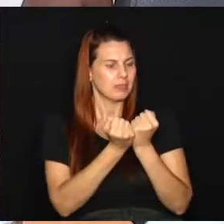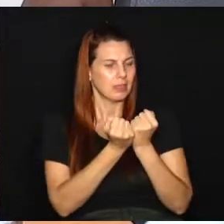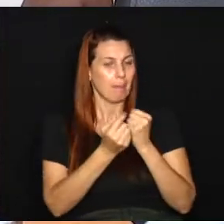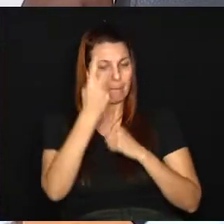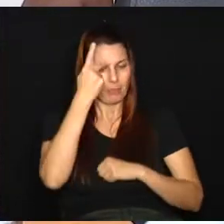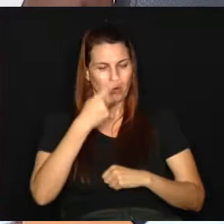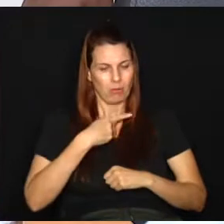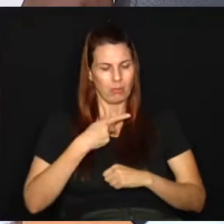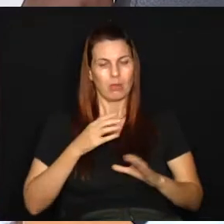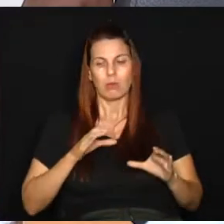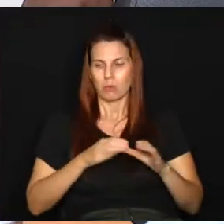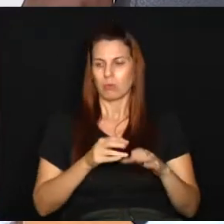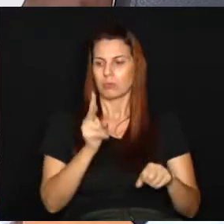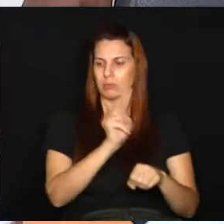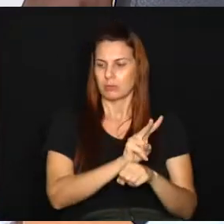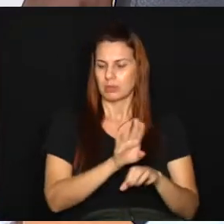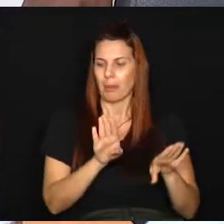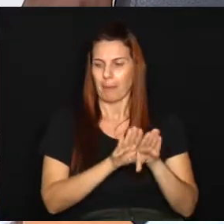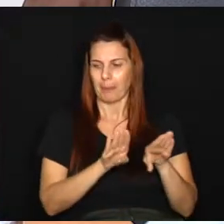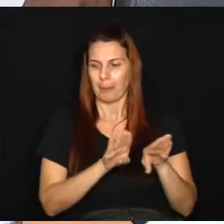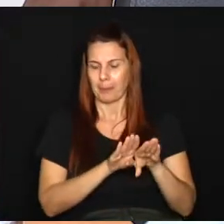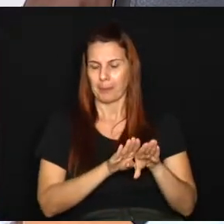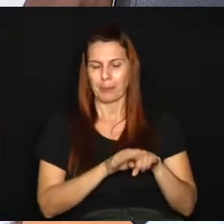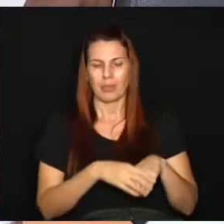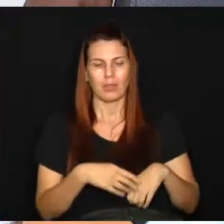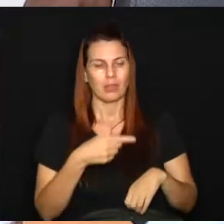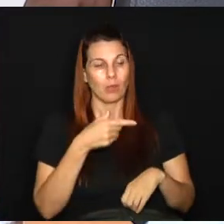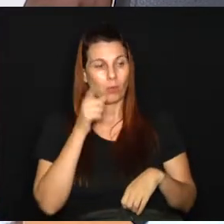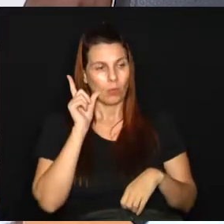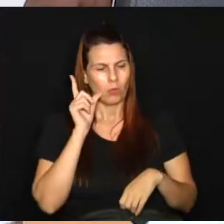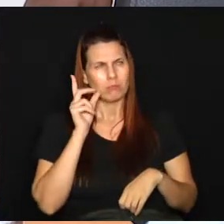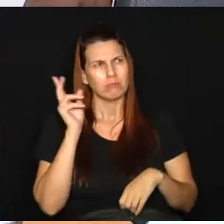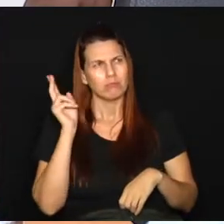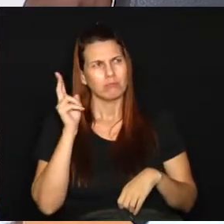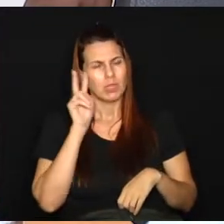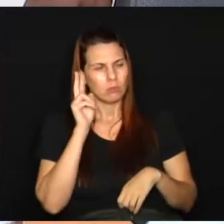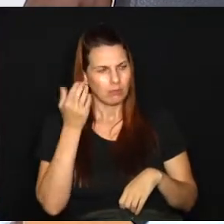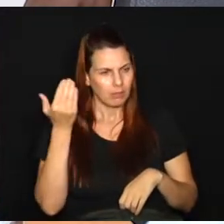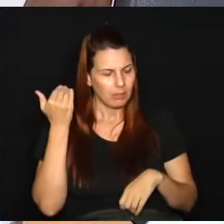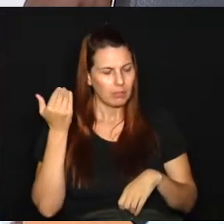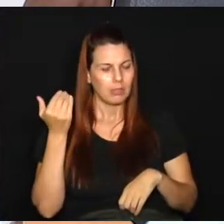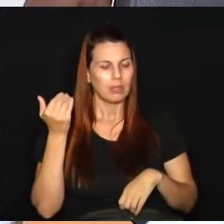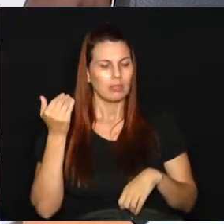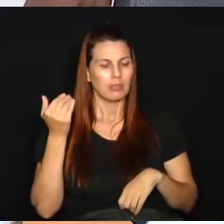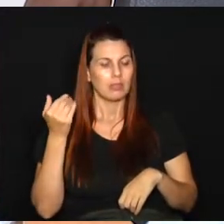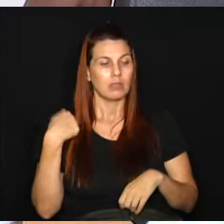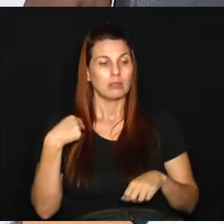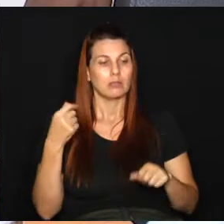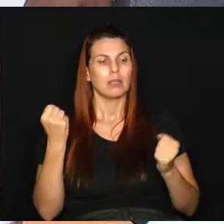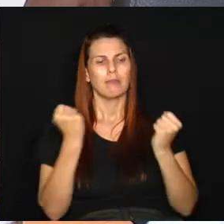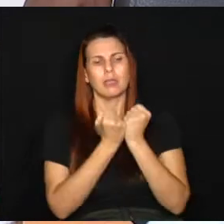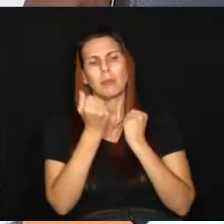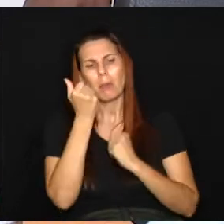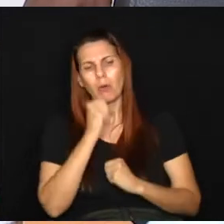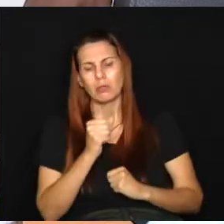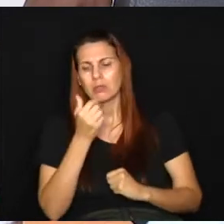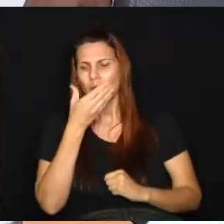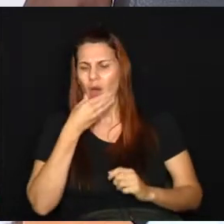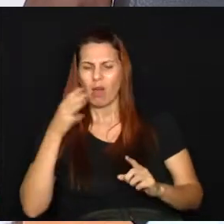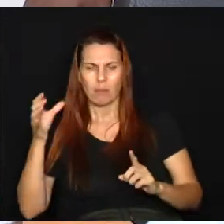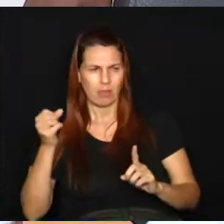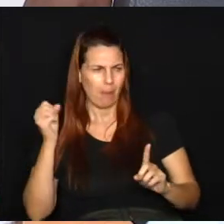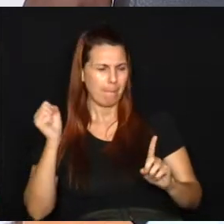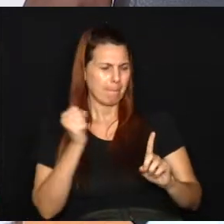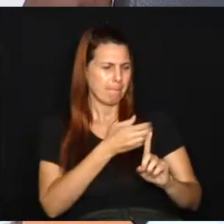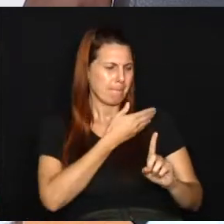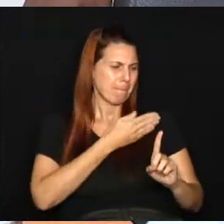mulheres. Como antes de ontem, segunda-feira, a gente defendeu uma moça no Terminal Central, né, que o cara estava batendo nela. Nós